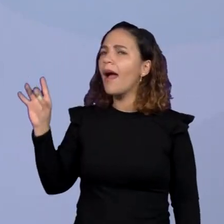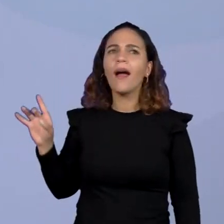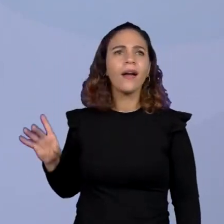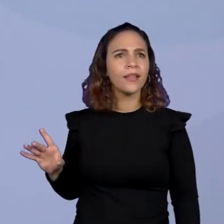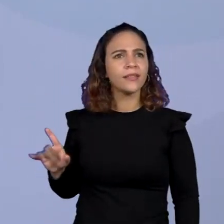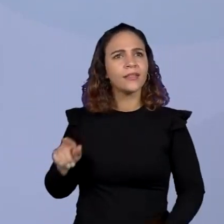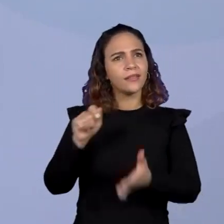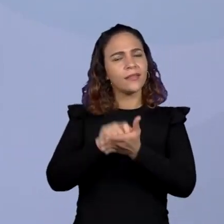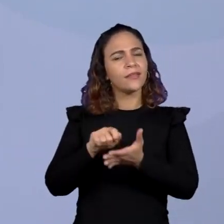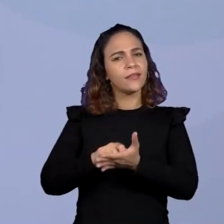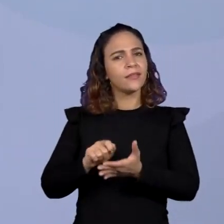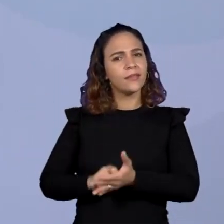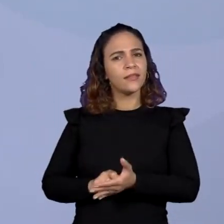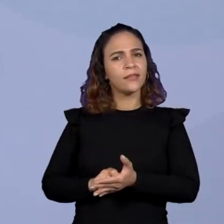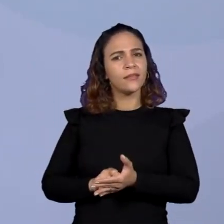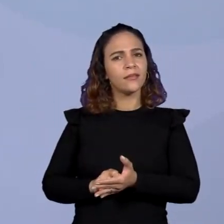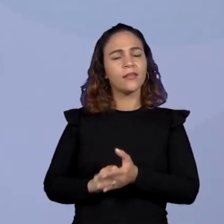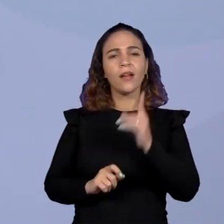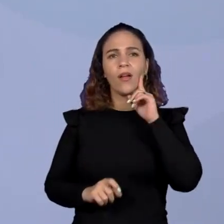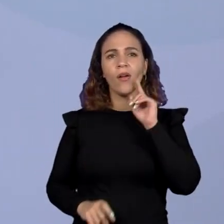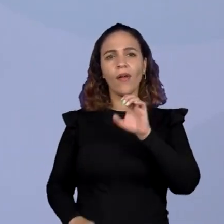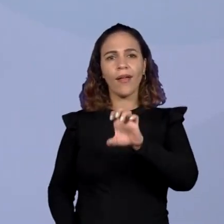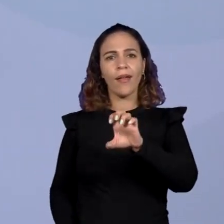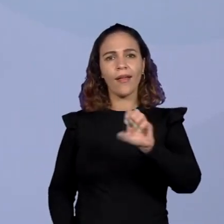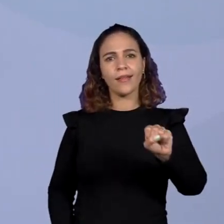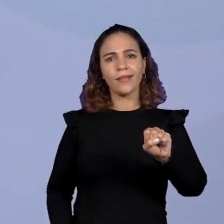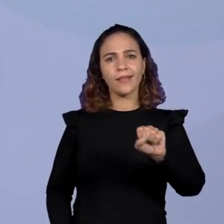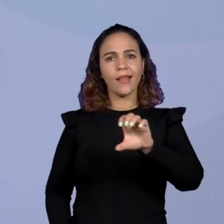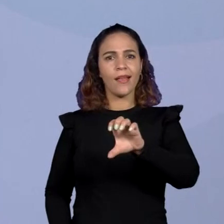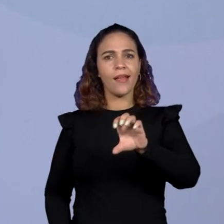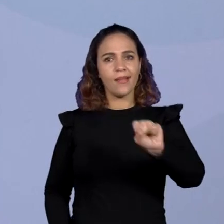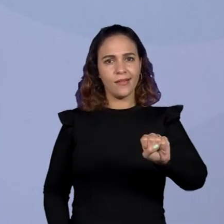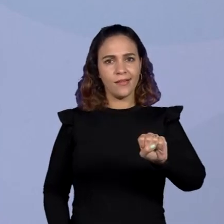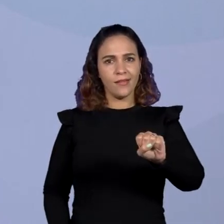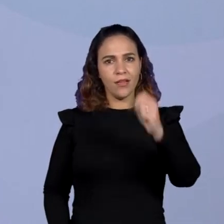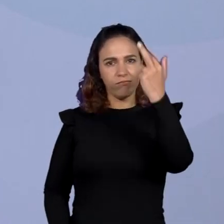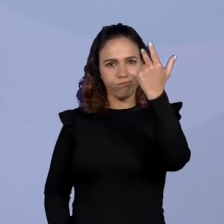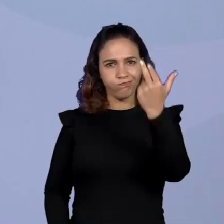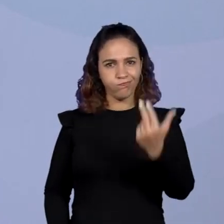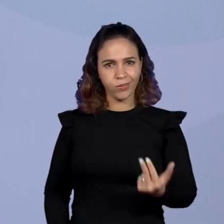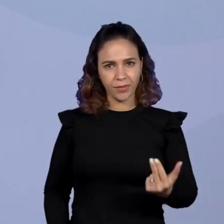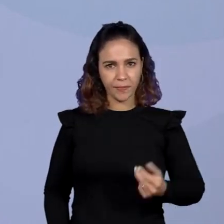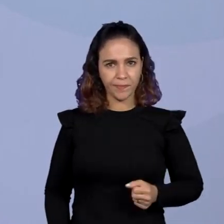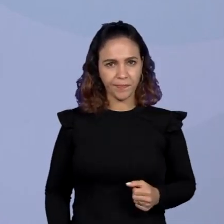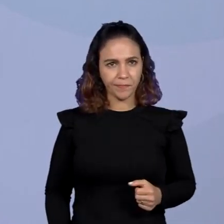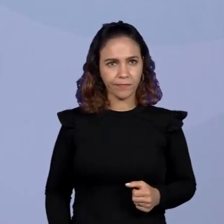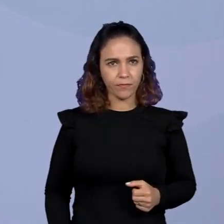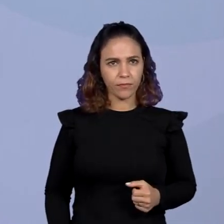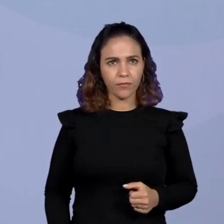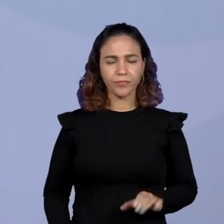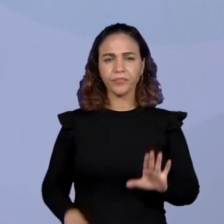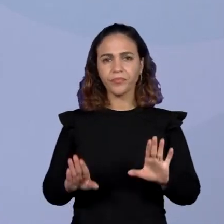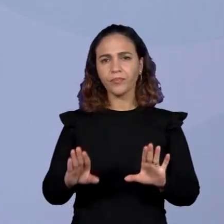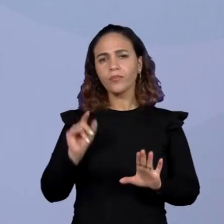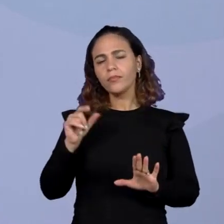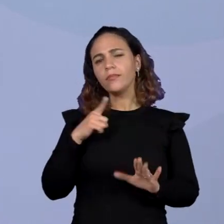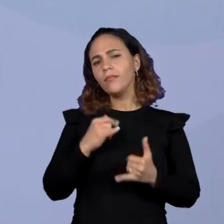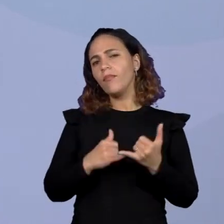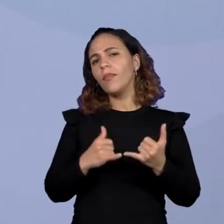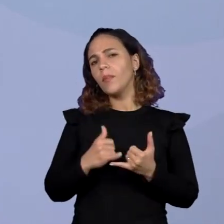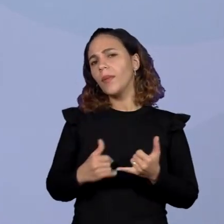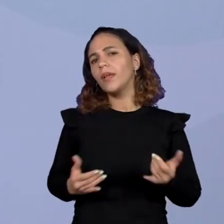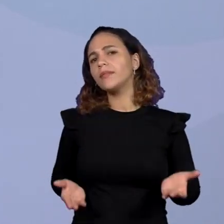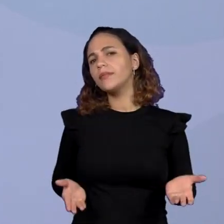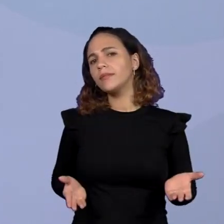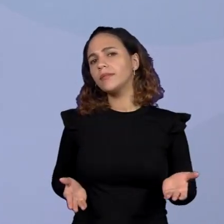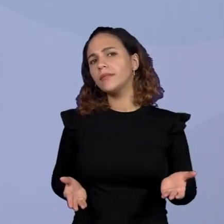essas terminações, todas finalizadas em ES. O que elas têm em comum? O que vocês